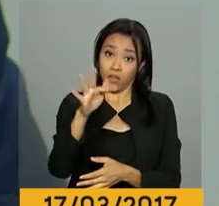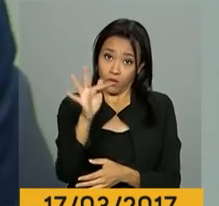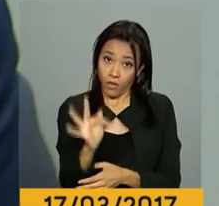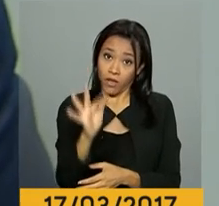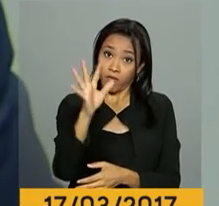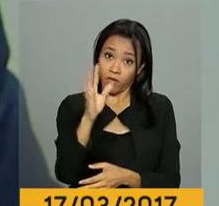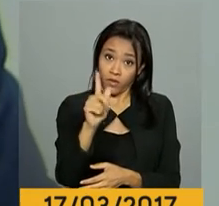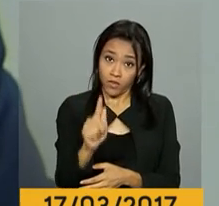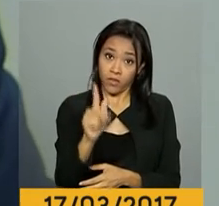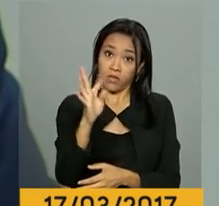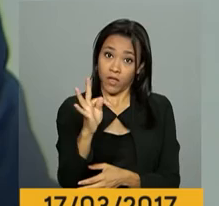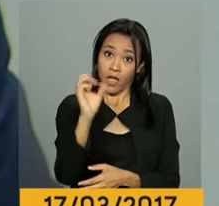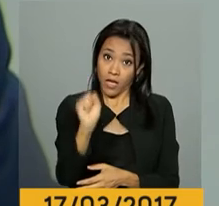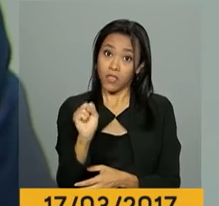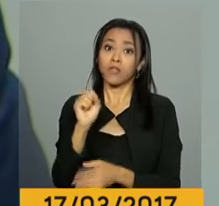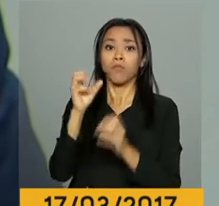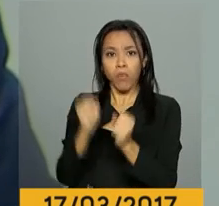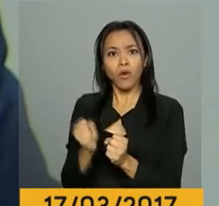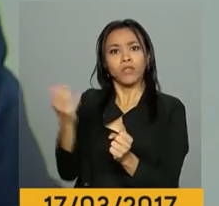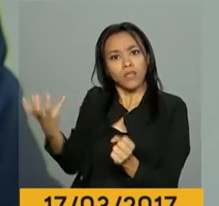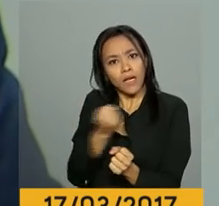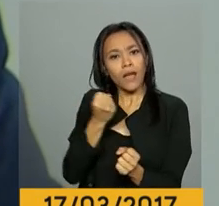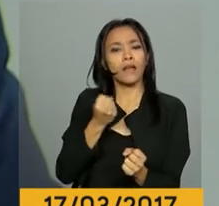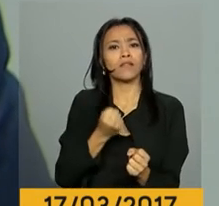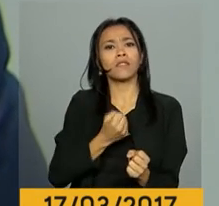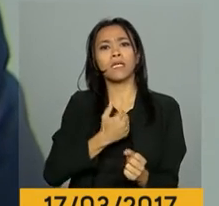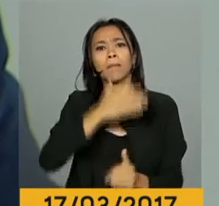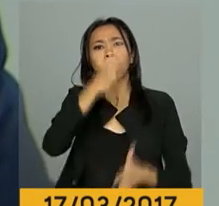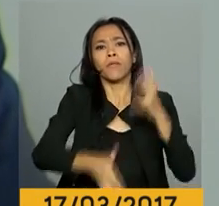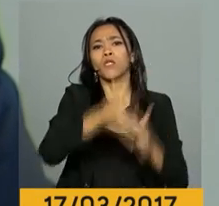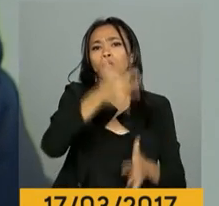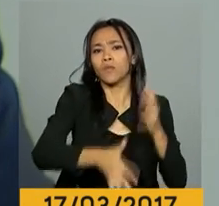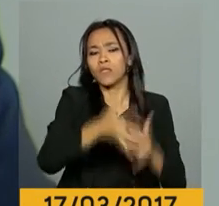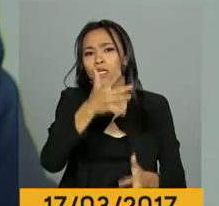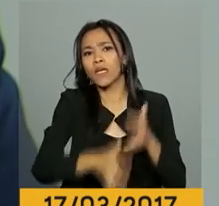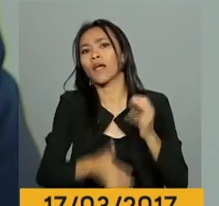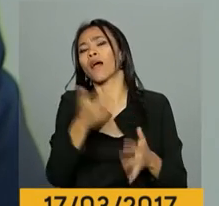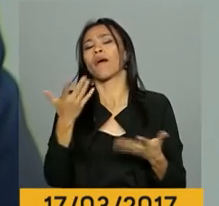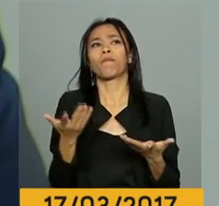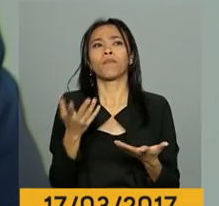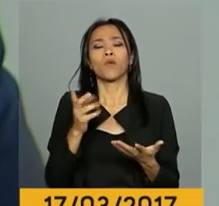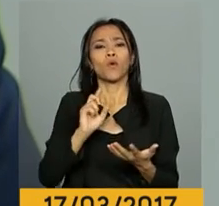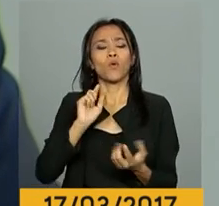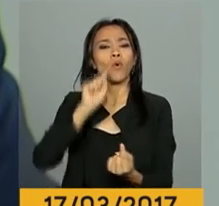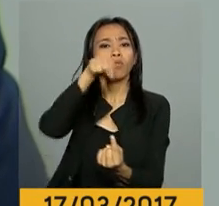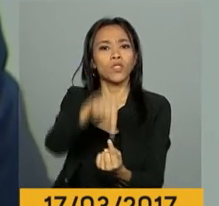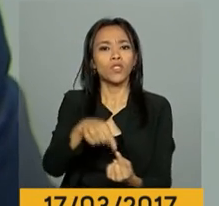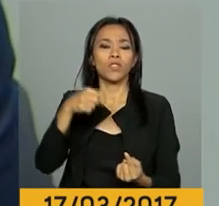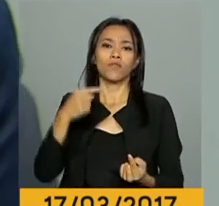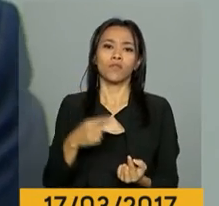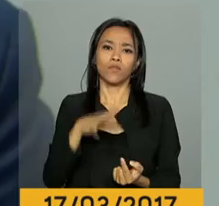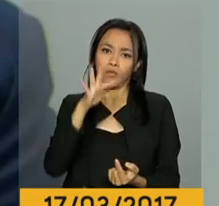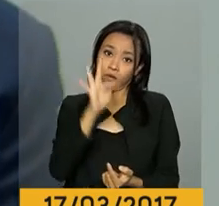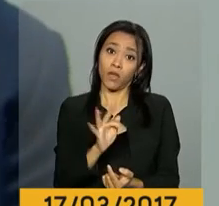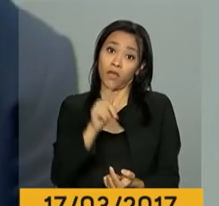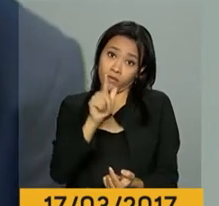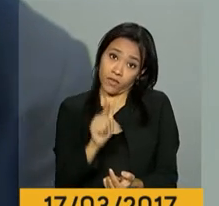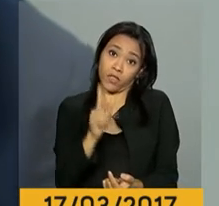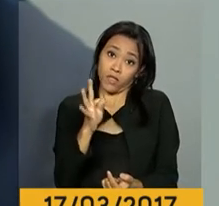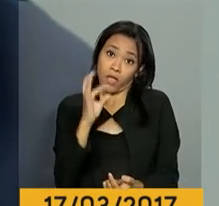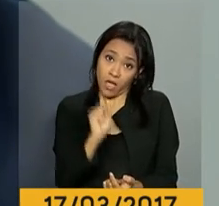sem prejudicar os financiamentos naturais que o Fundo de Garantia faz, por exemplo, para a construção civil. Então, o que